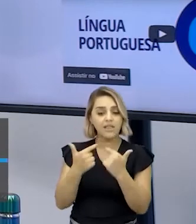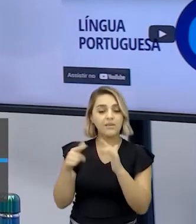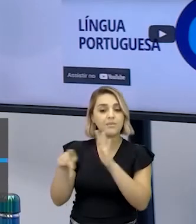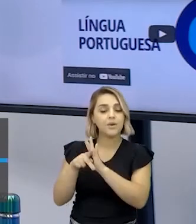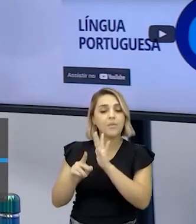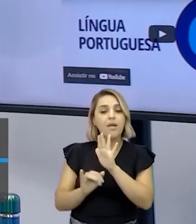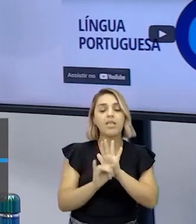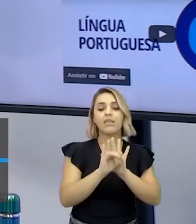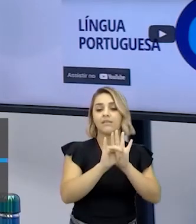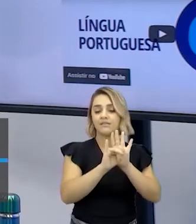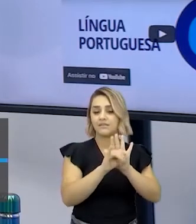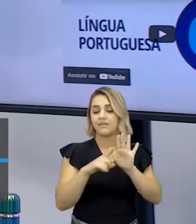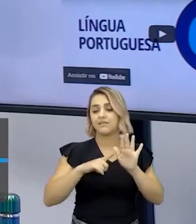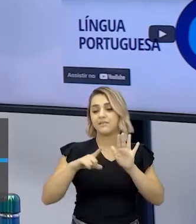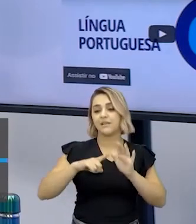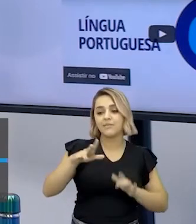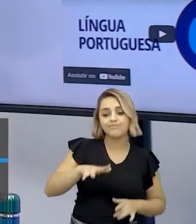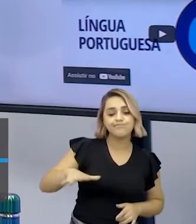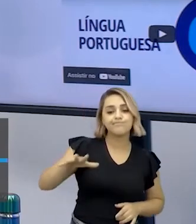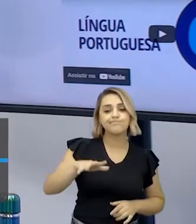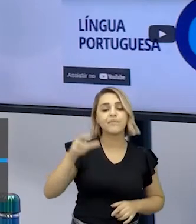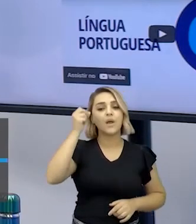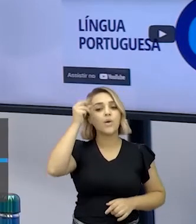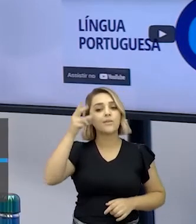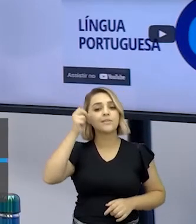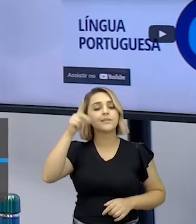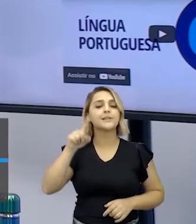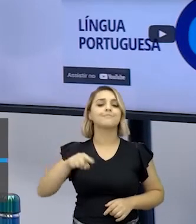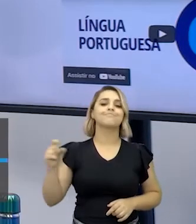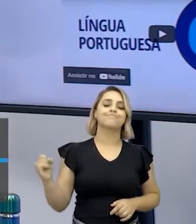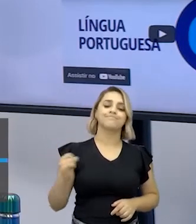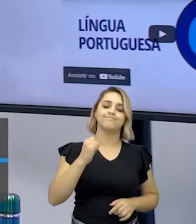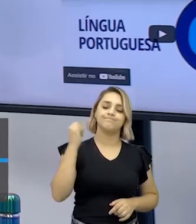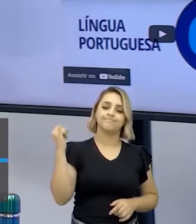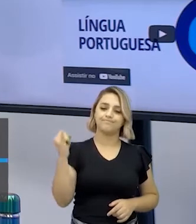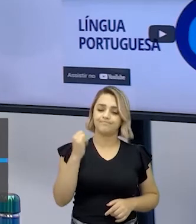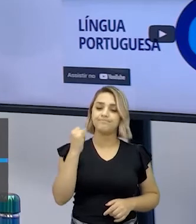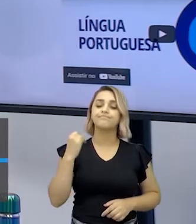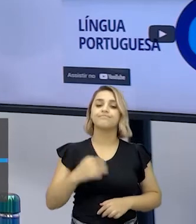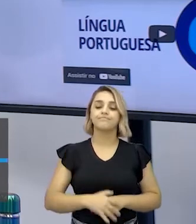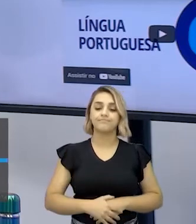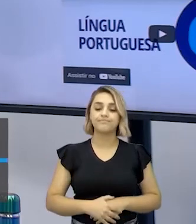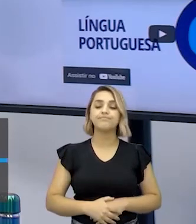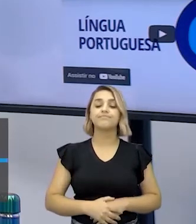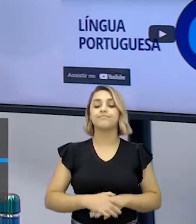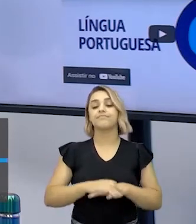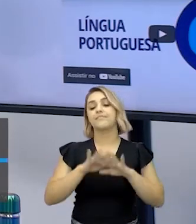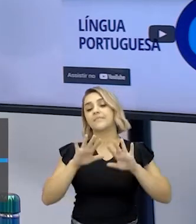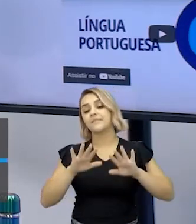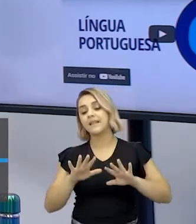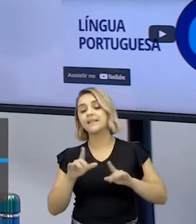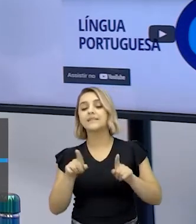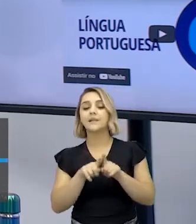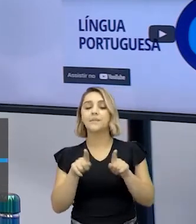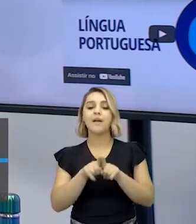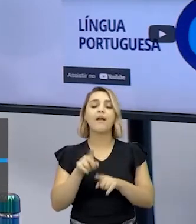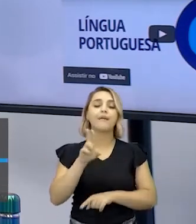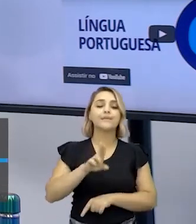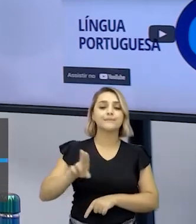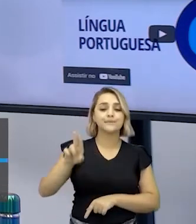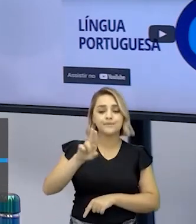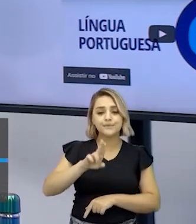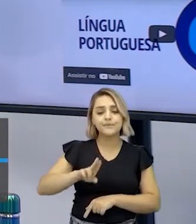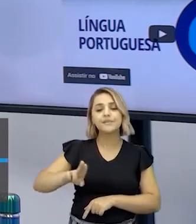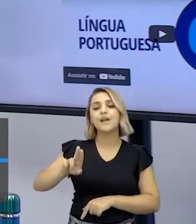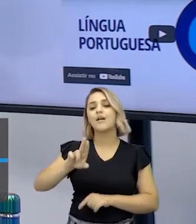traços culturais. Essa questão da identidade é muito forte. Mas aprender a utilizar aí nos